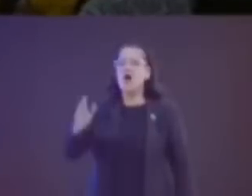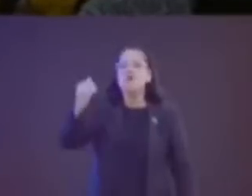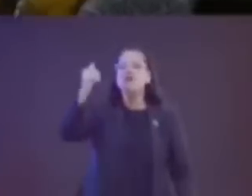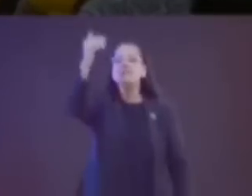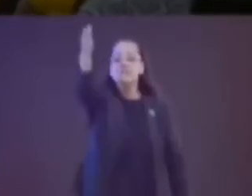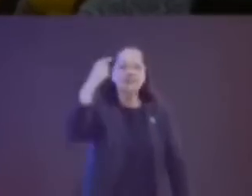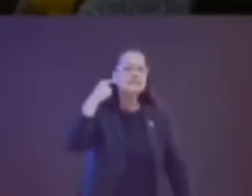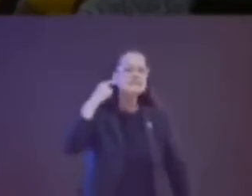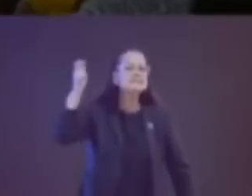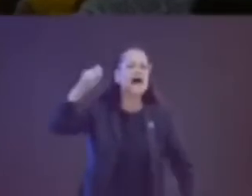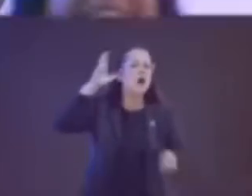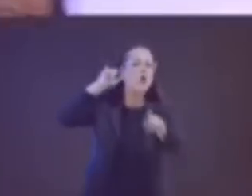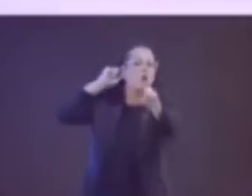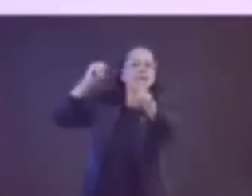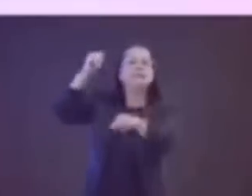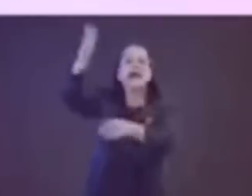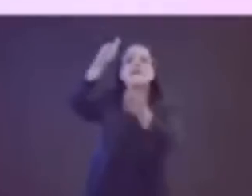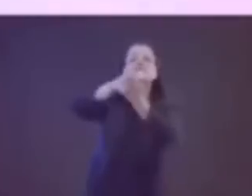ouvem bem?